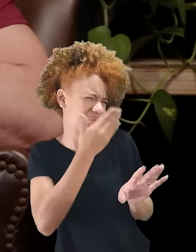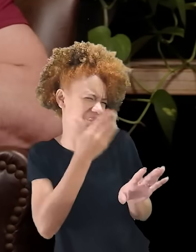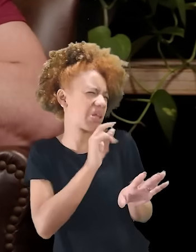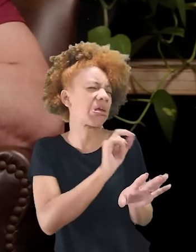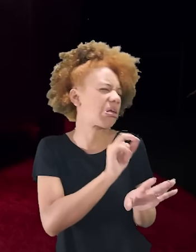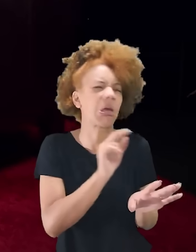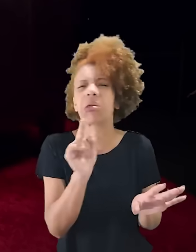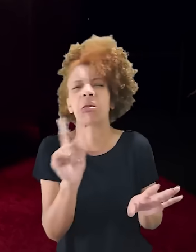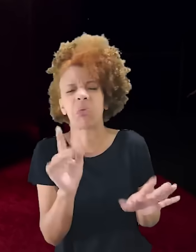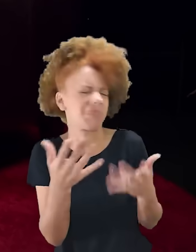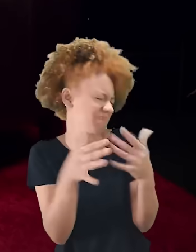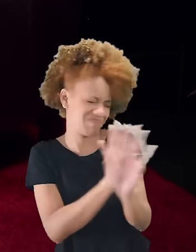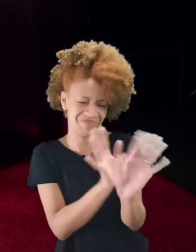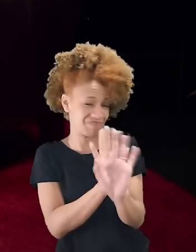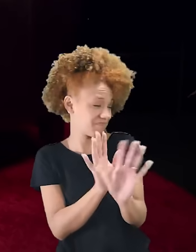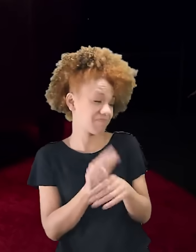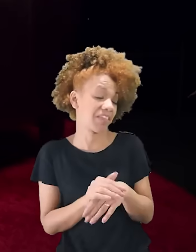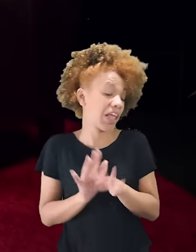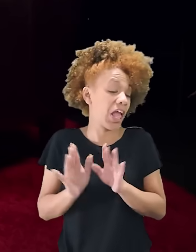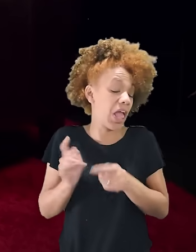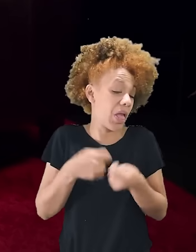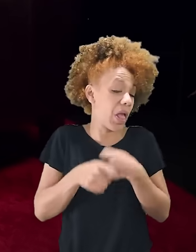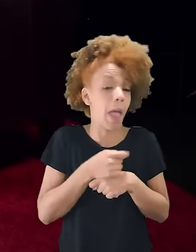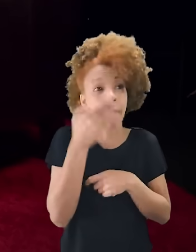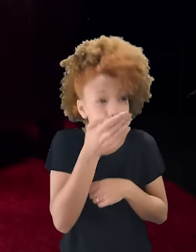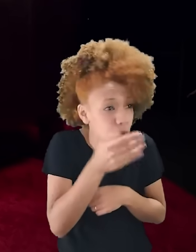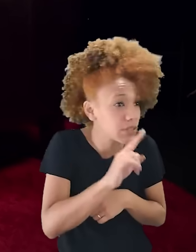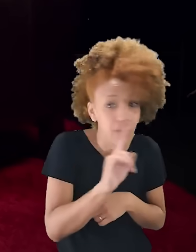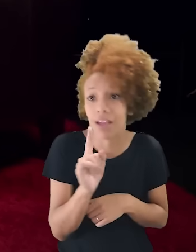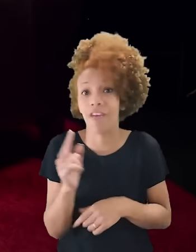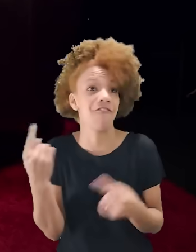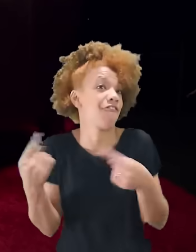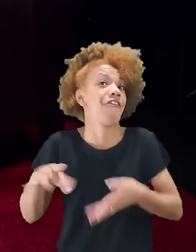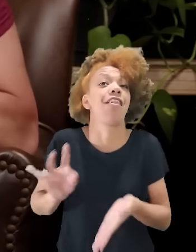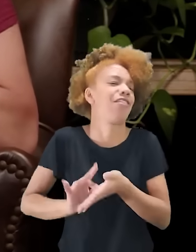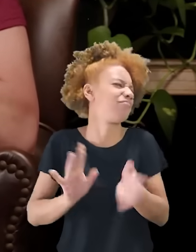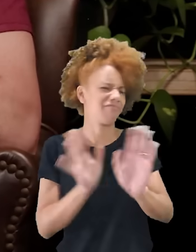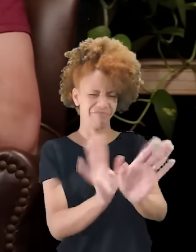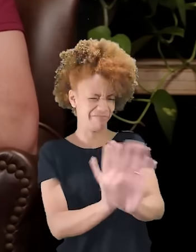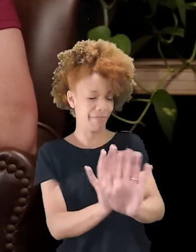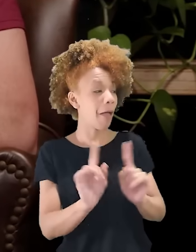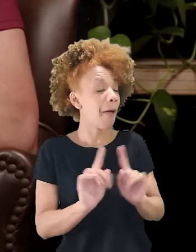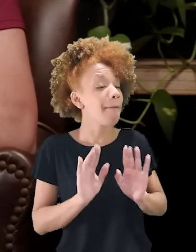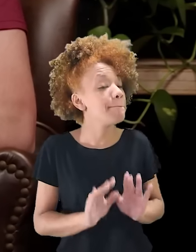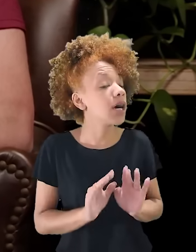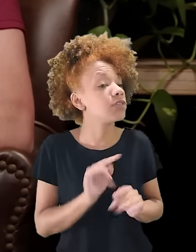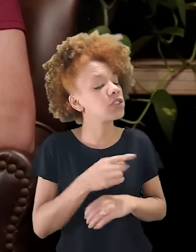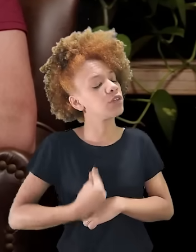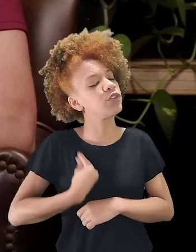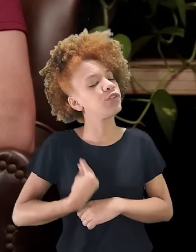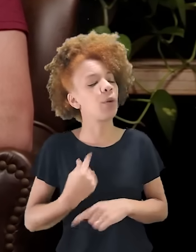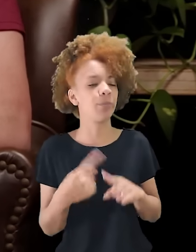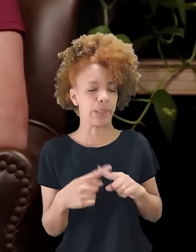é quem é vamos fazer Mostra aí o maior CTE do resto é ou não é valendo não mas o quanto você já